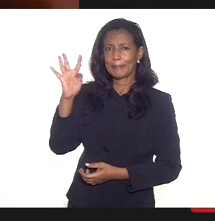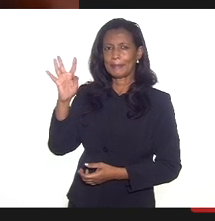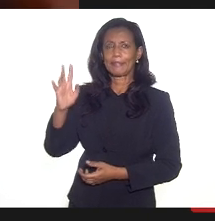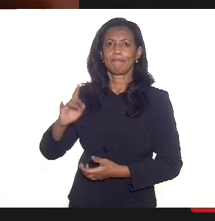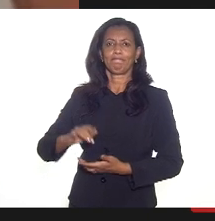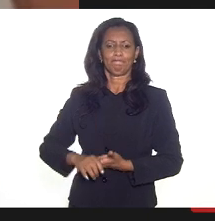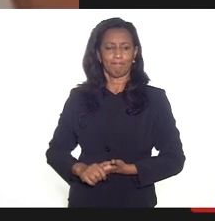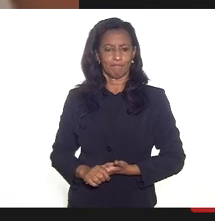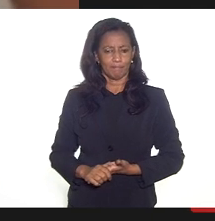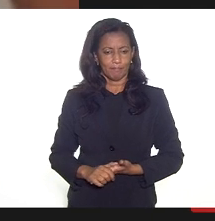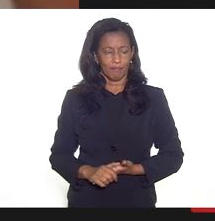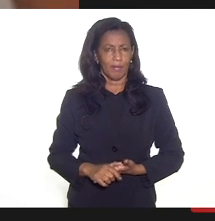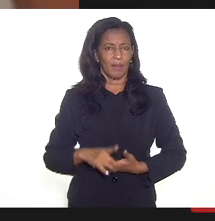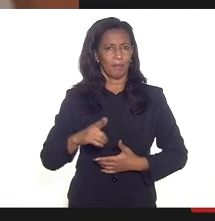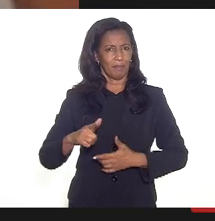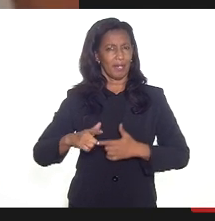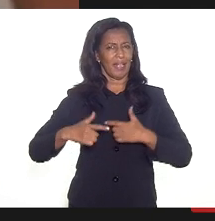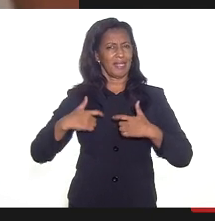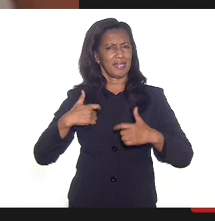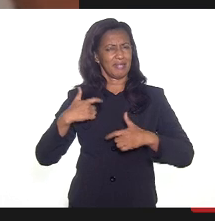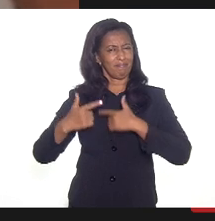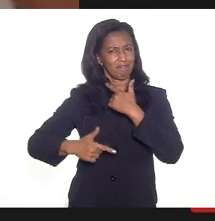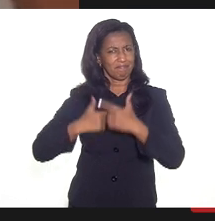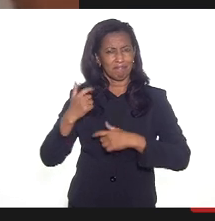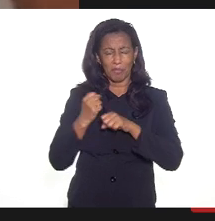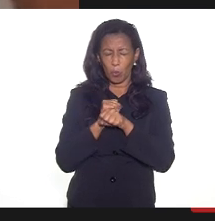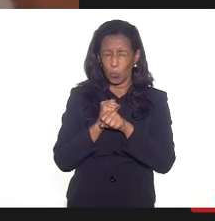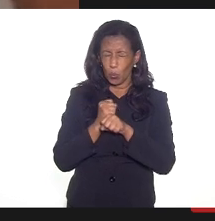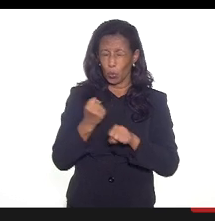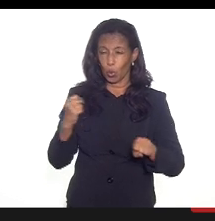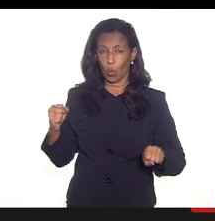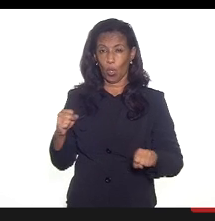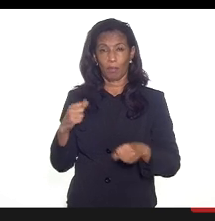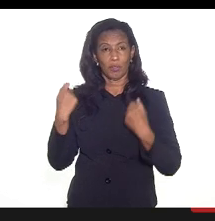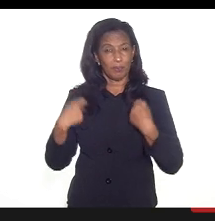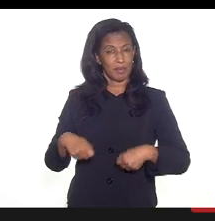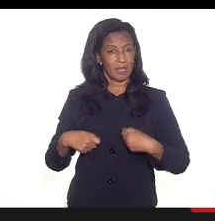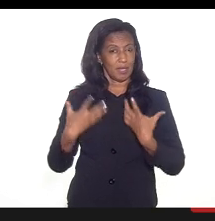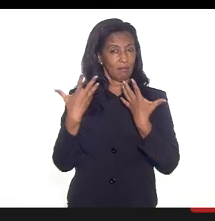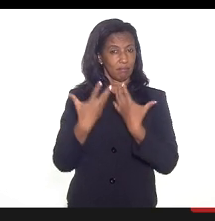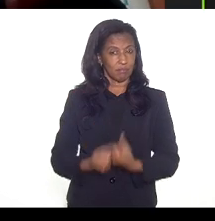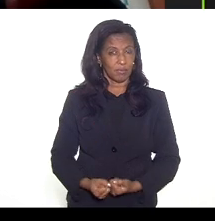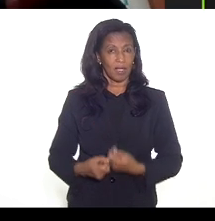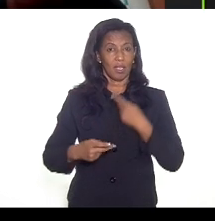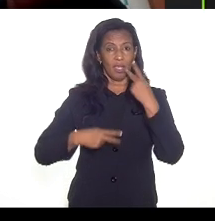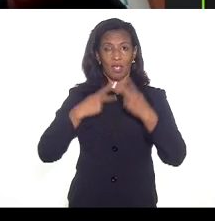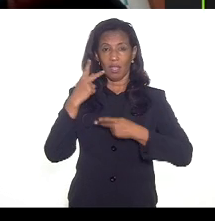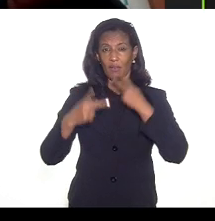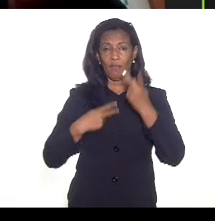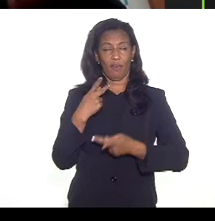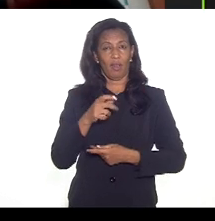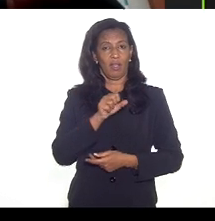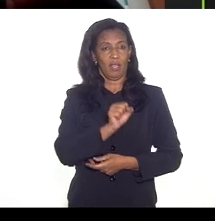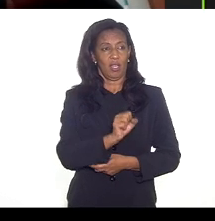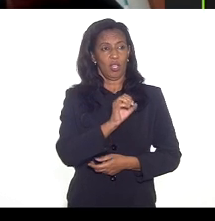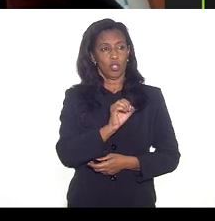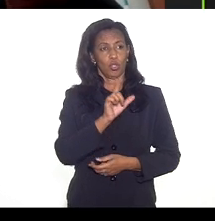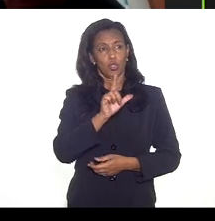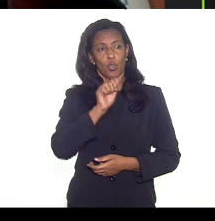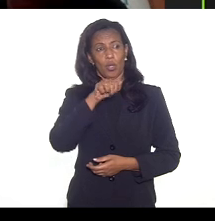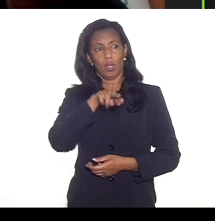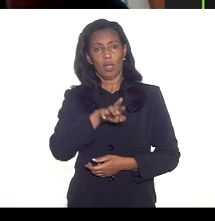a esse estímulo para essa luta enorme que nós temos que assumir. E a fala da Solange, que